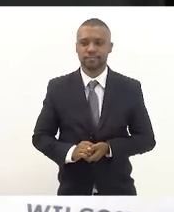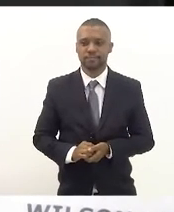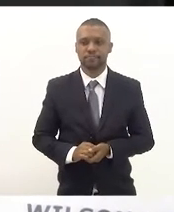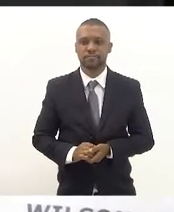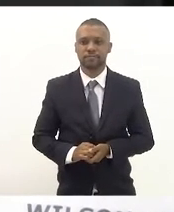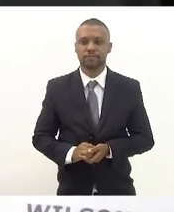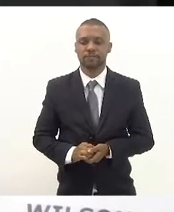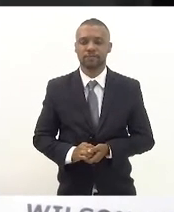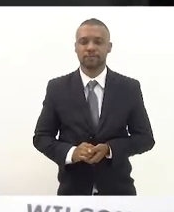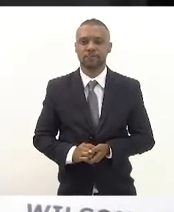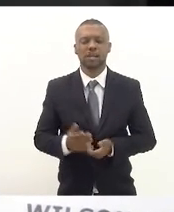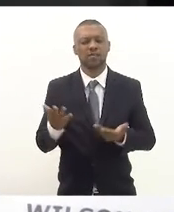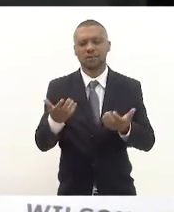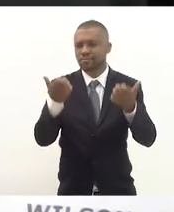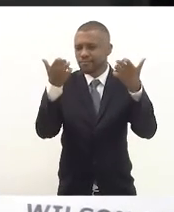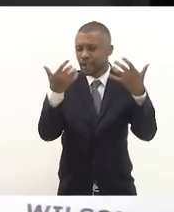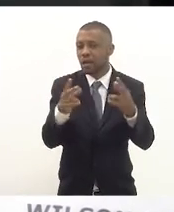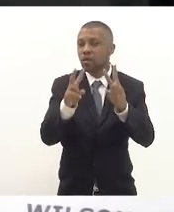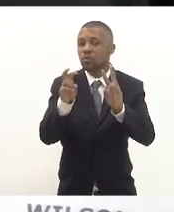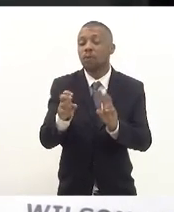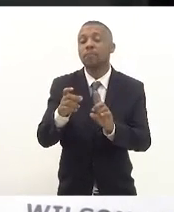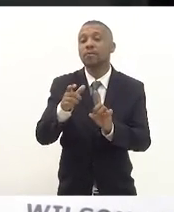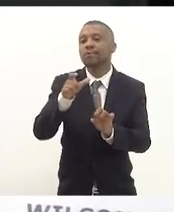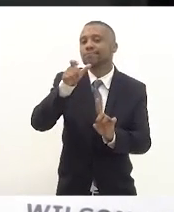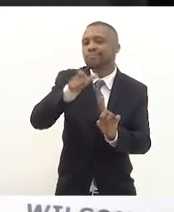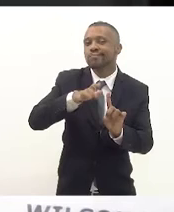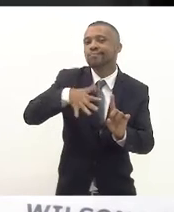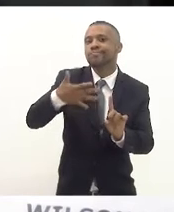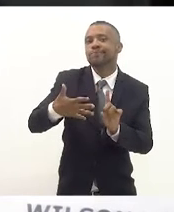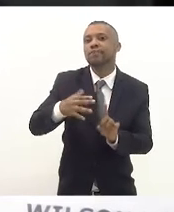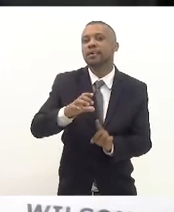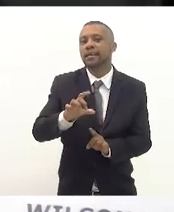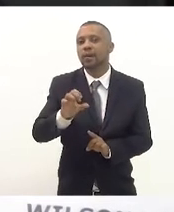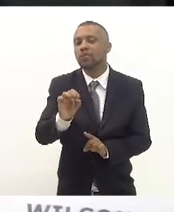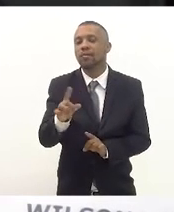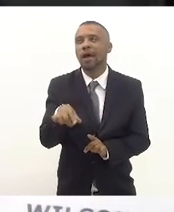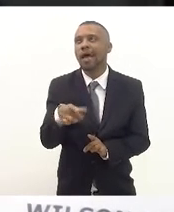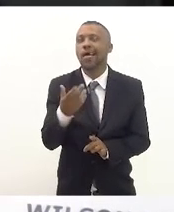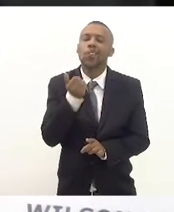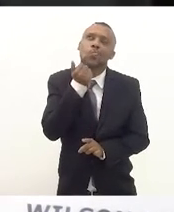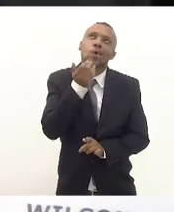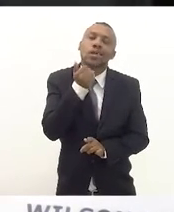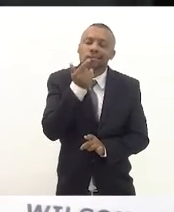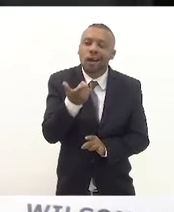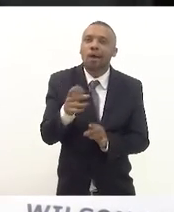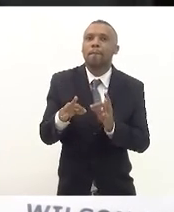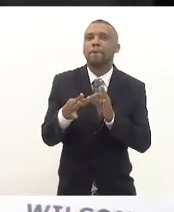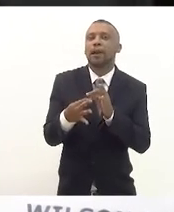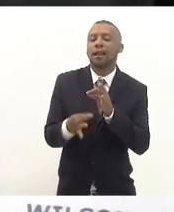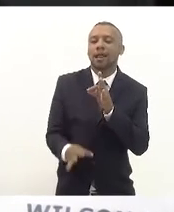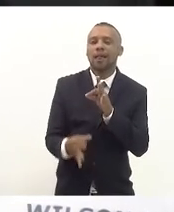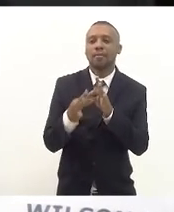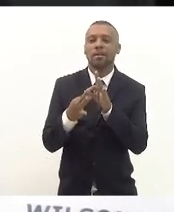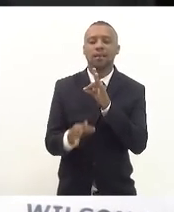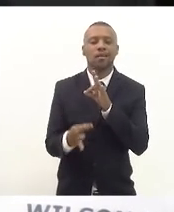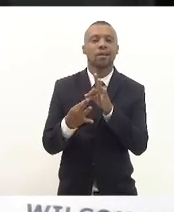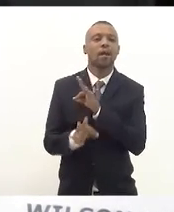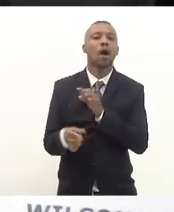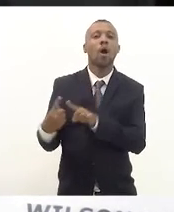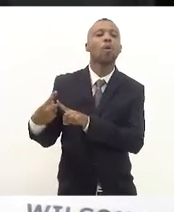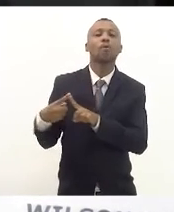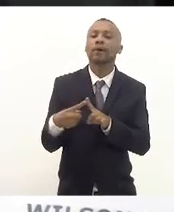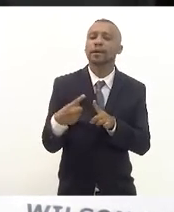eu vou falar do Celso aqui é é chover no molhado é porque nós temos afinidade